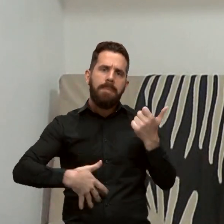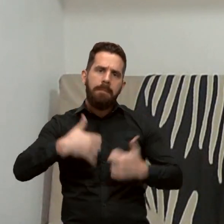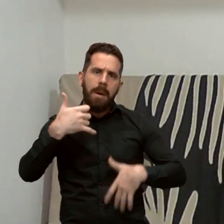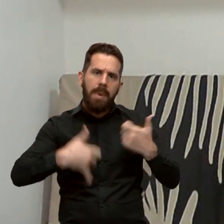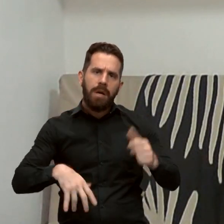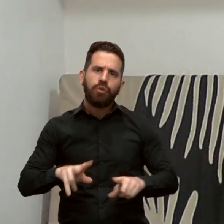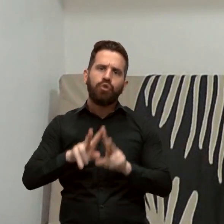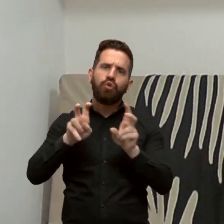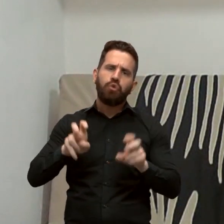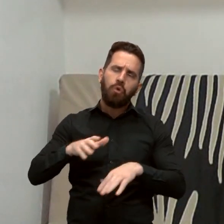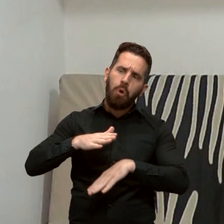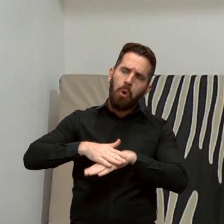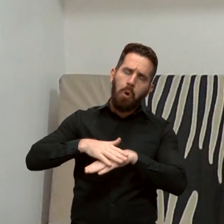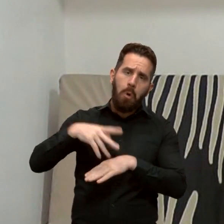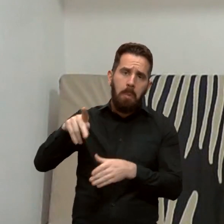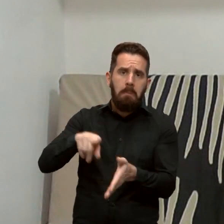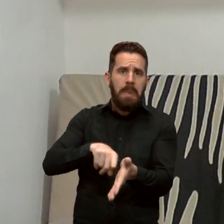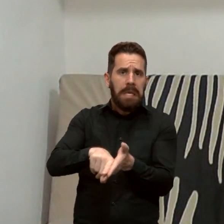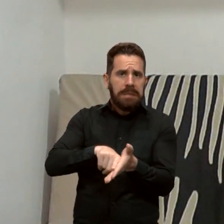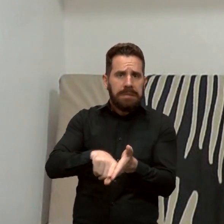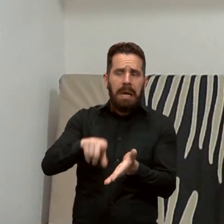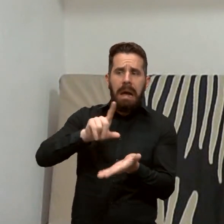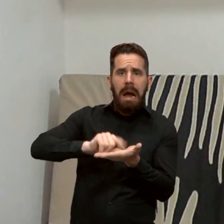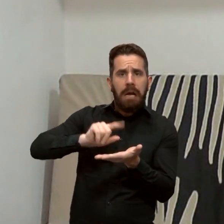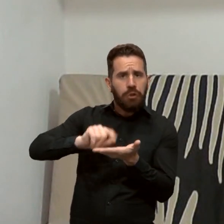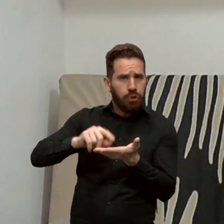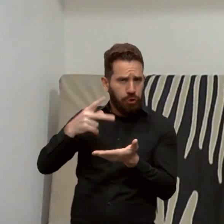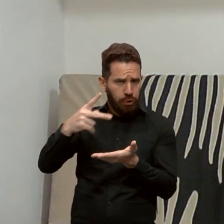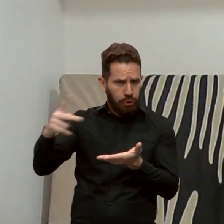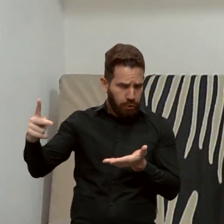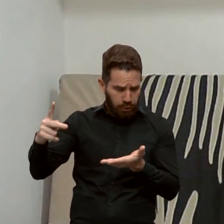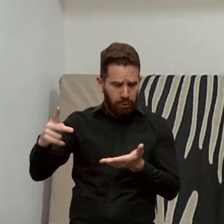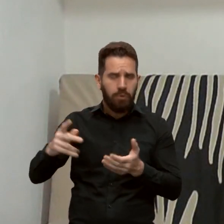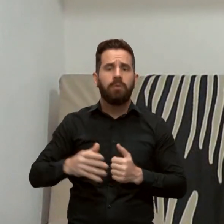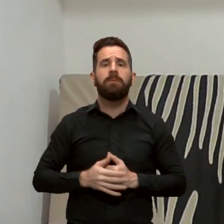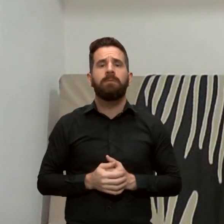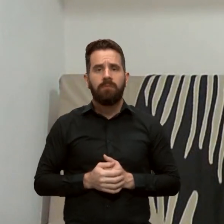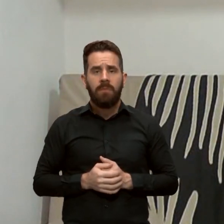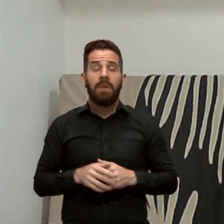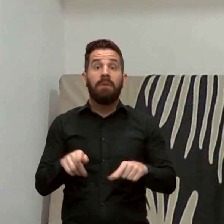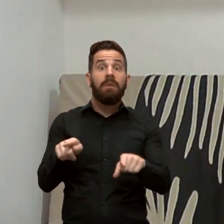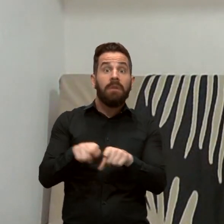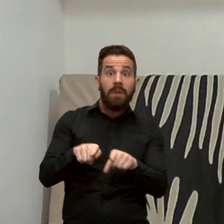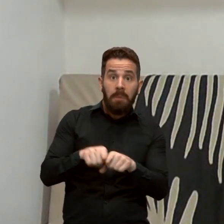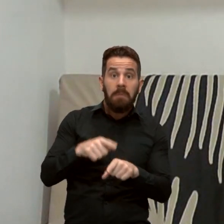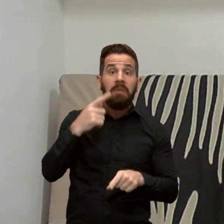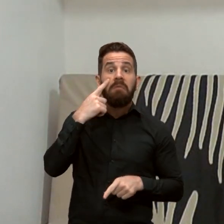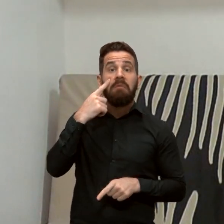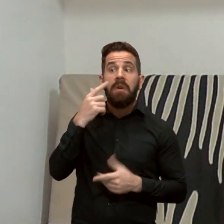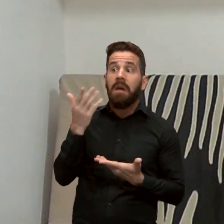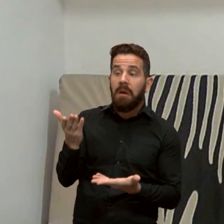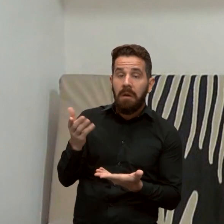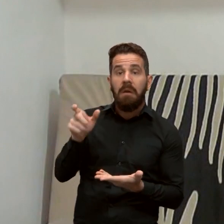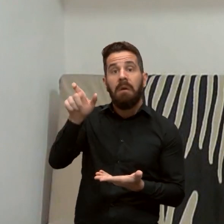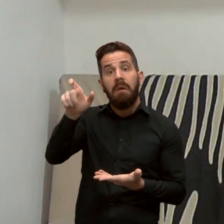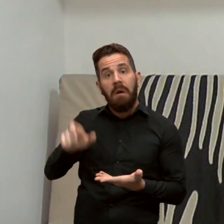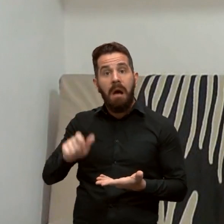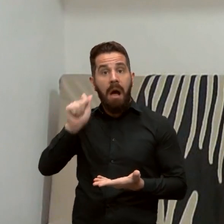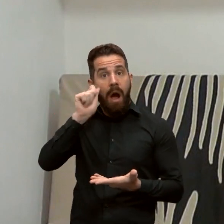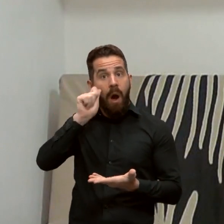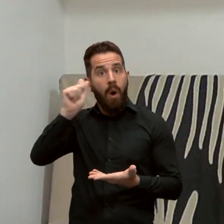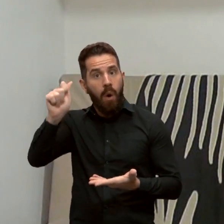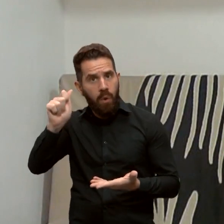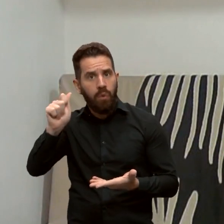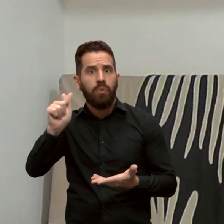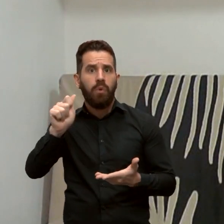da pesquisa, né, falar do artigo, e a gente trazer um pouco mais da fala do autor para as pessoas que